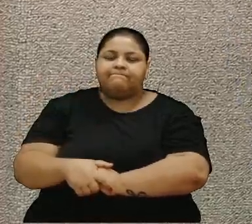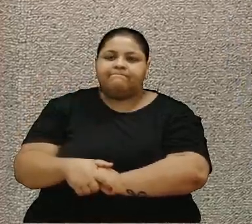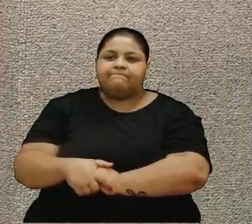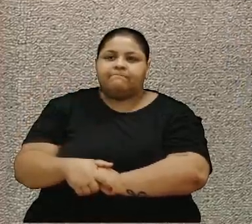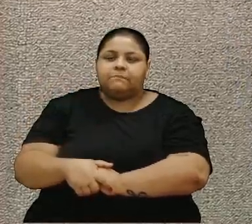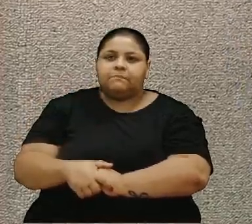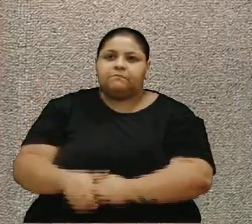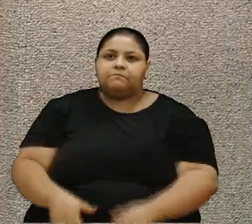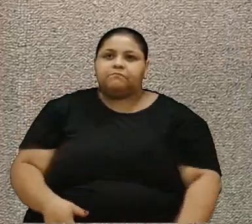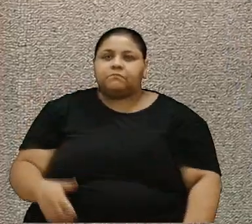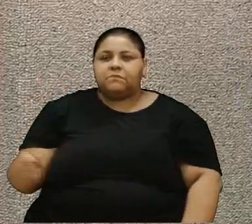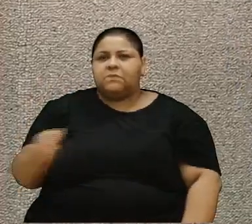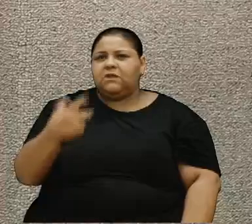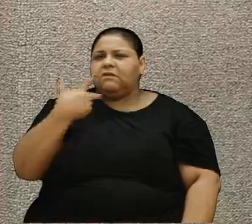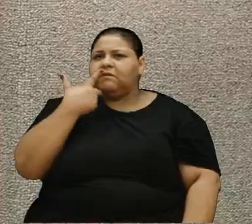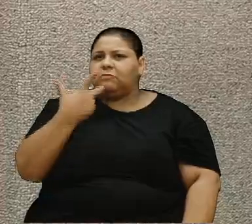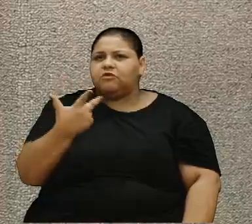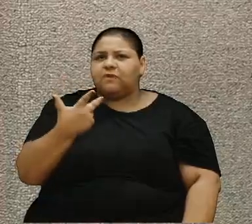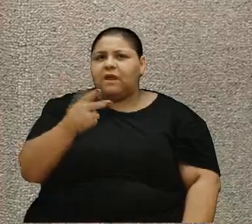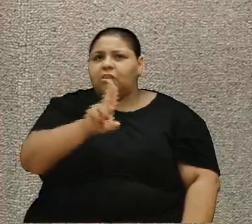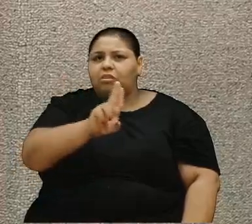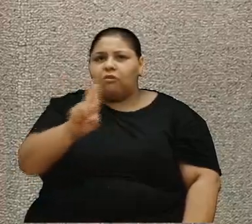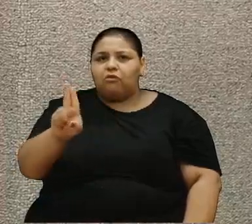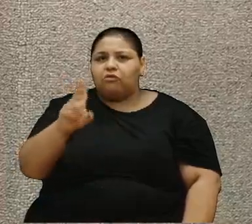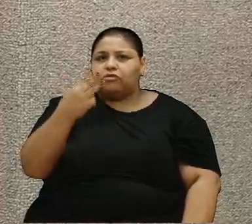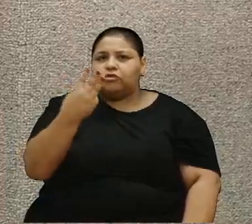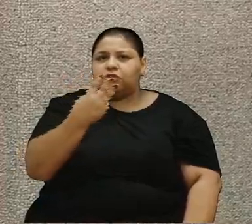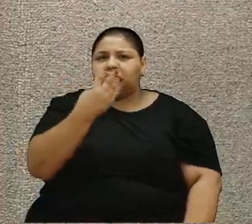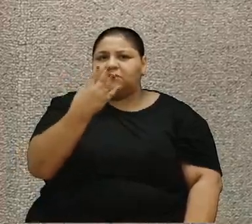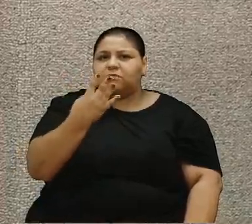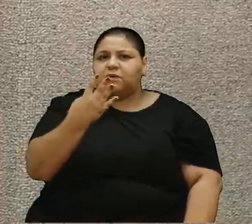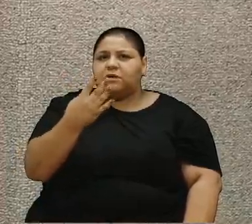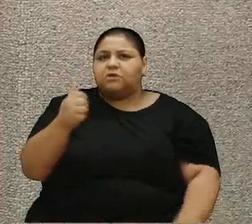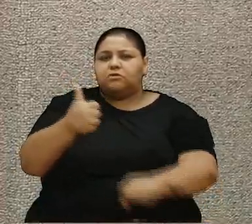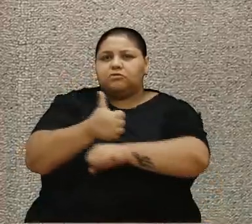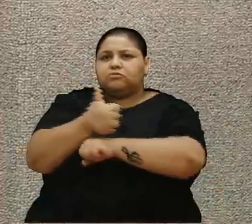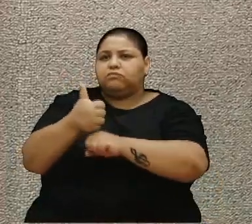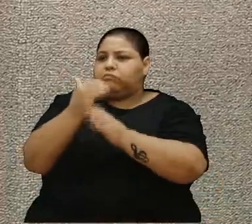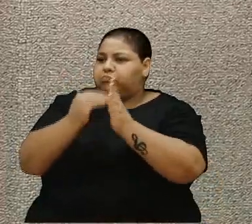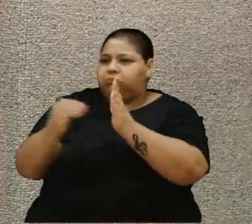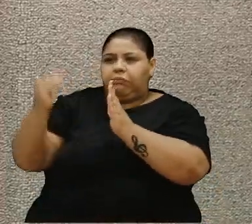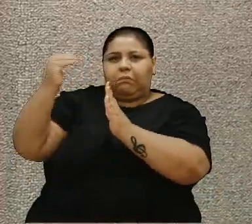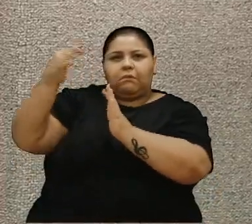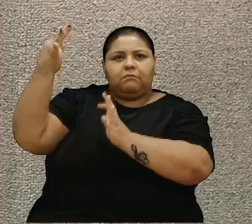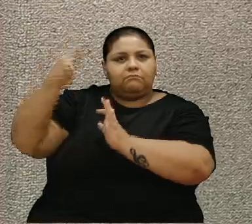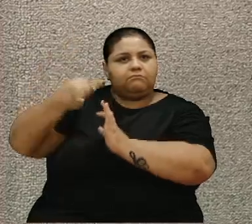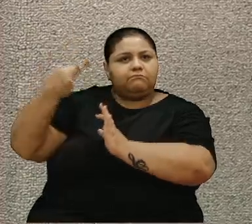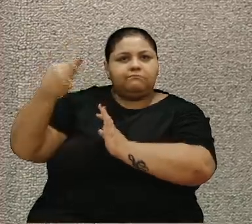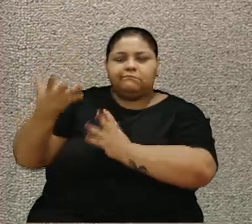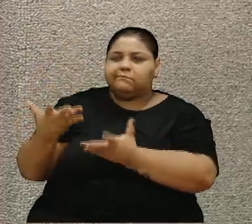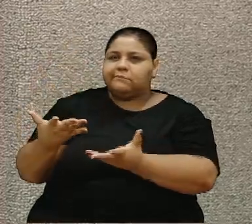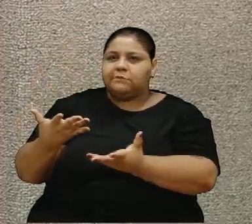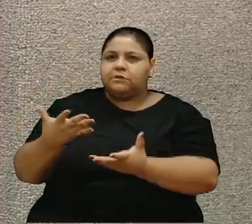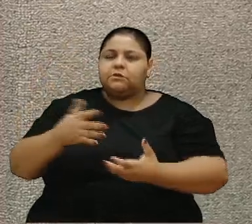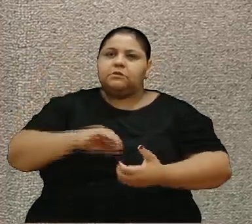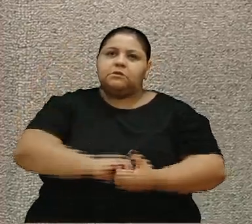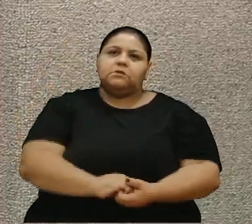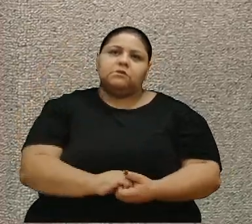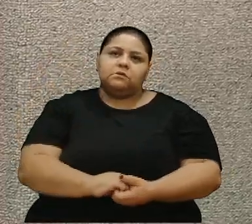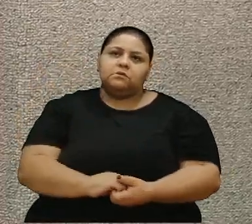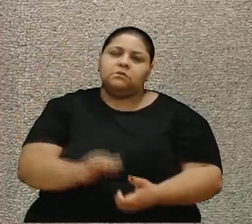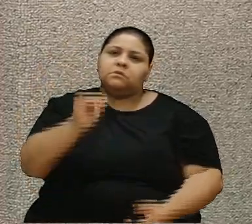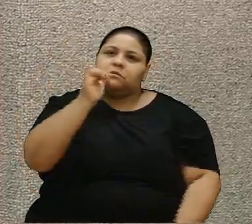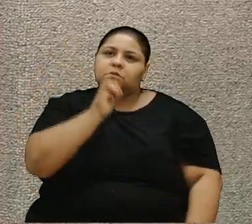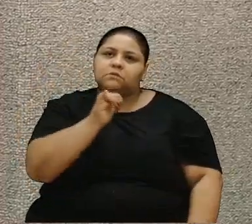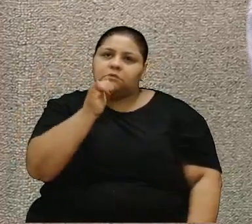acionados. Né? Eu posso citar de cabeça 3, 4 geólogos da mais alta competência. Inclusive, por